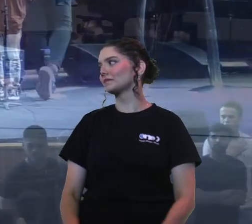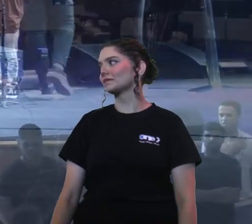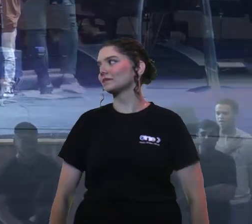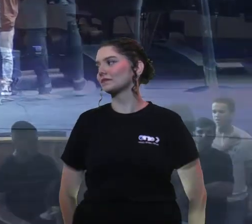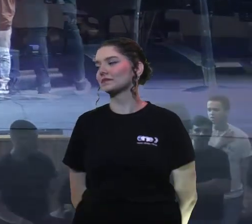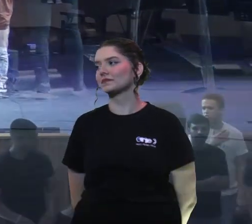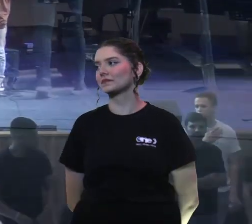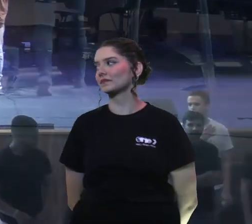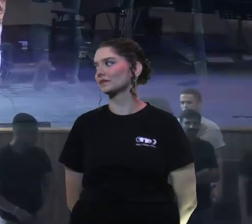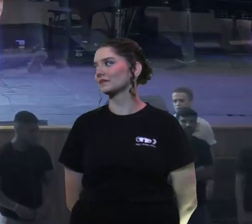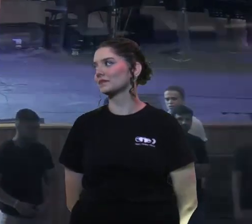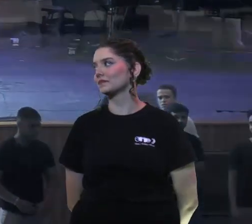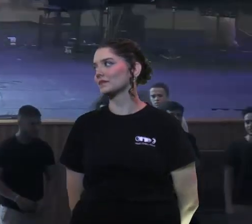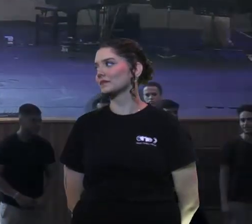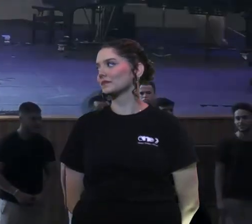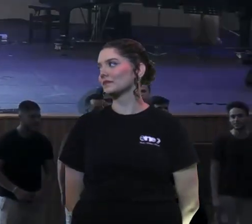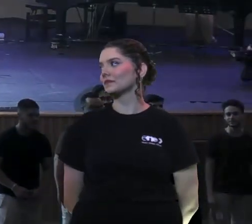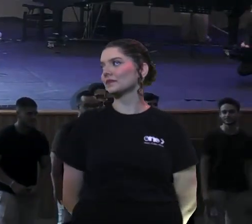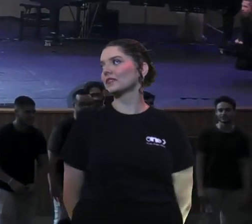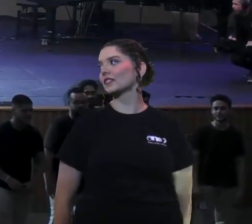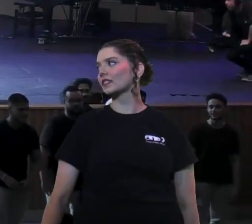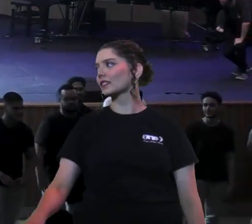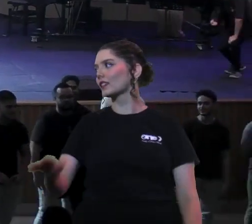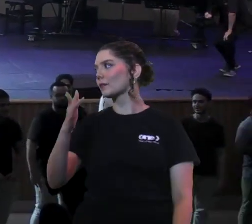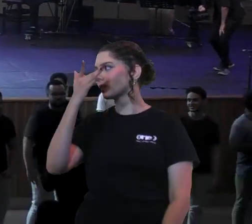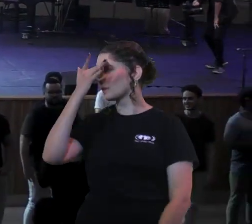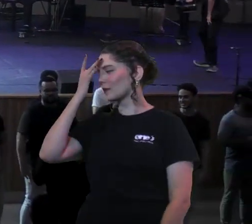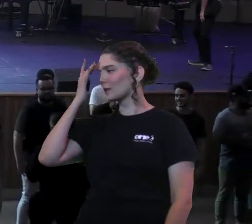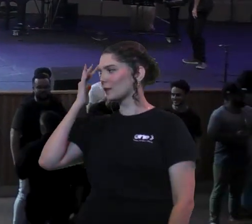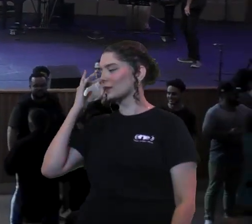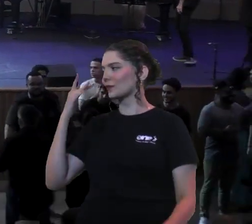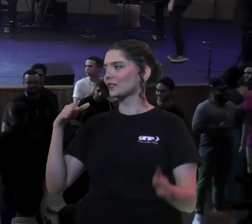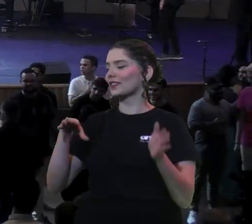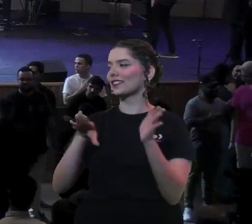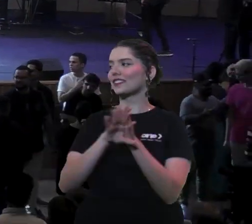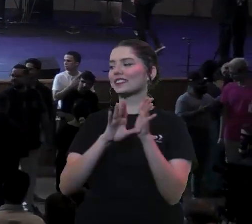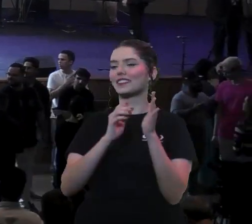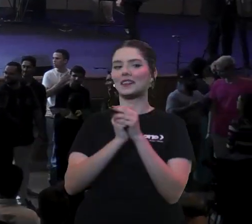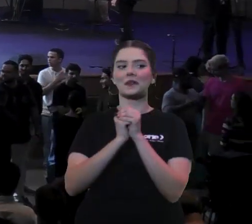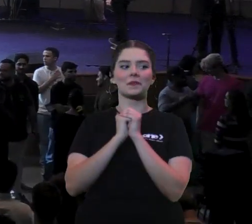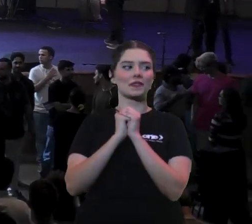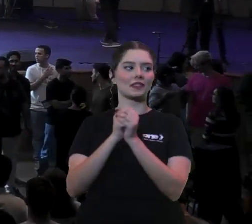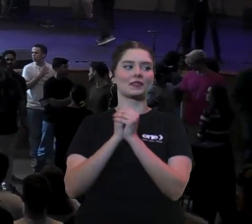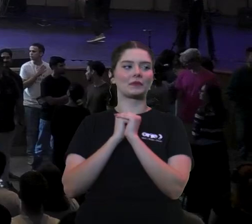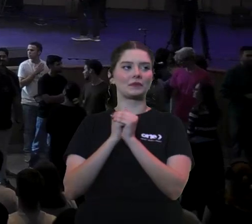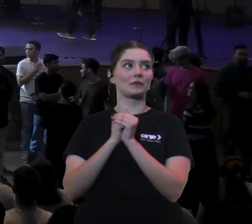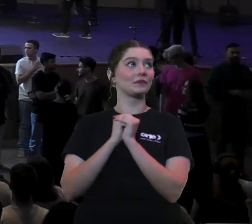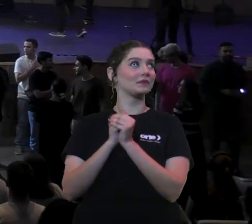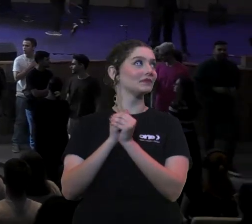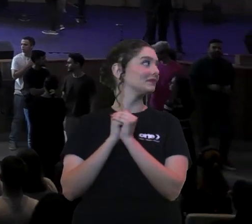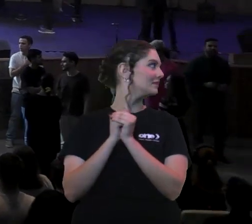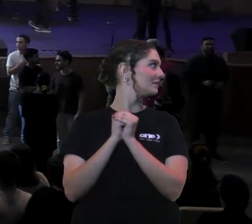Tem mais gente vindo ainda também. Amém, amém. Glória a Deus.